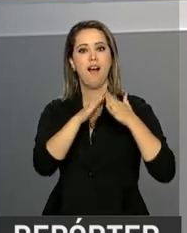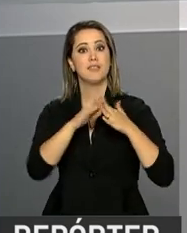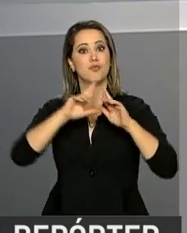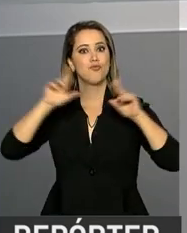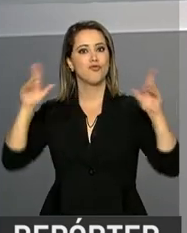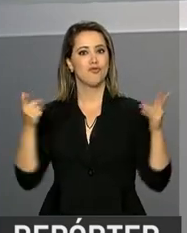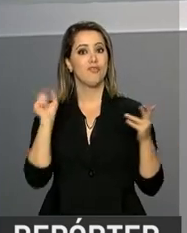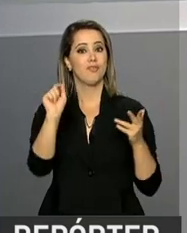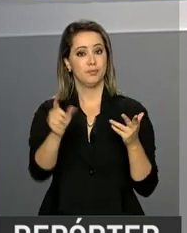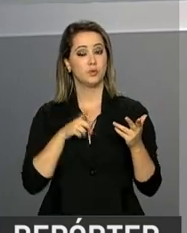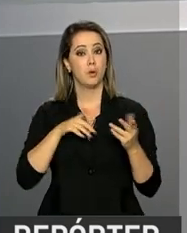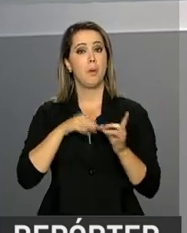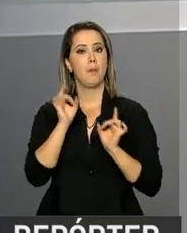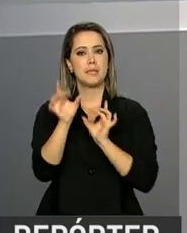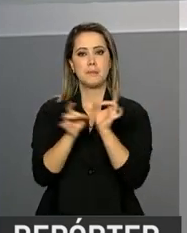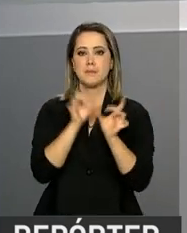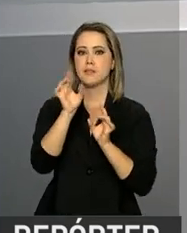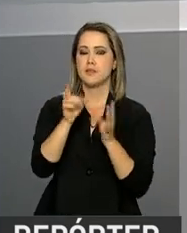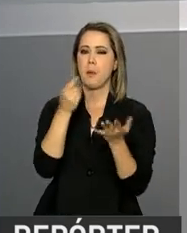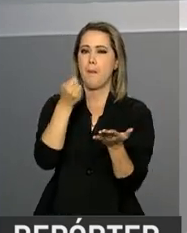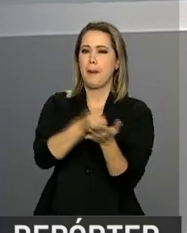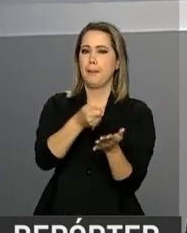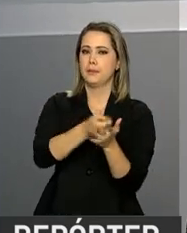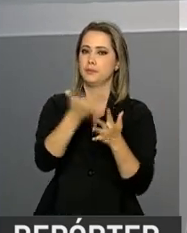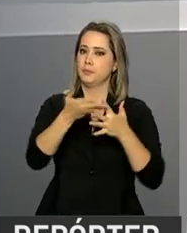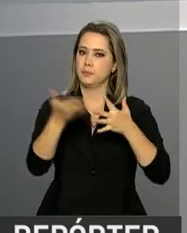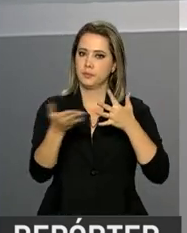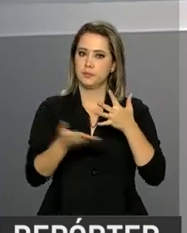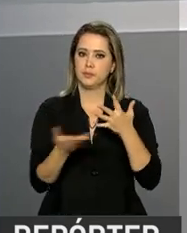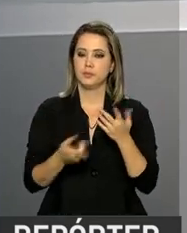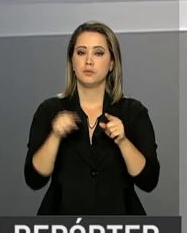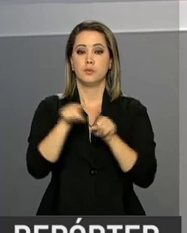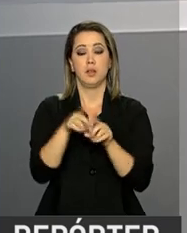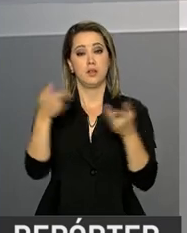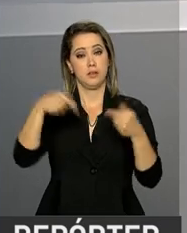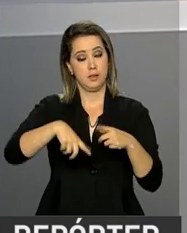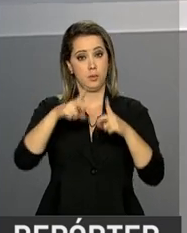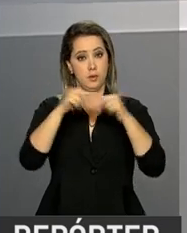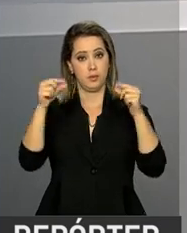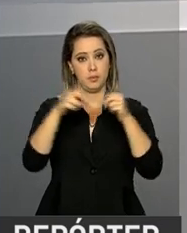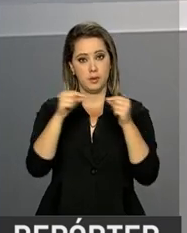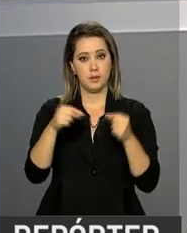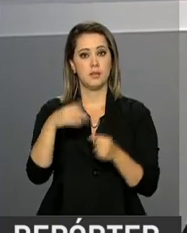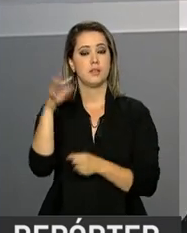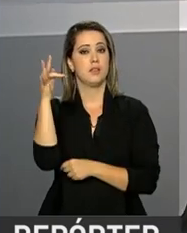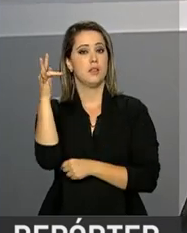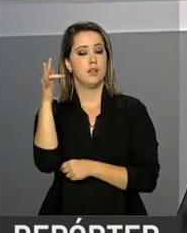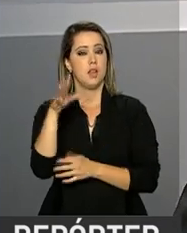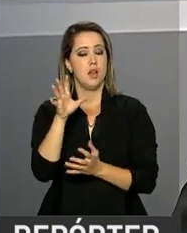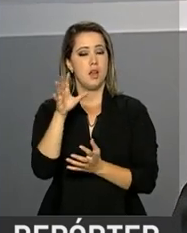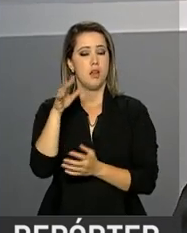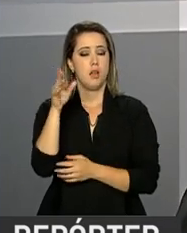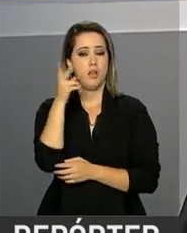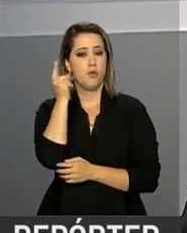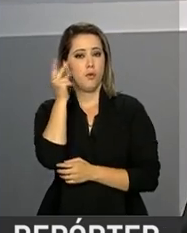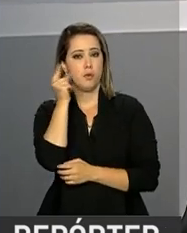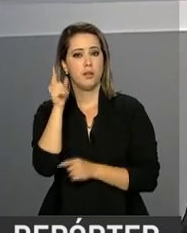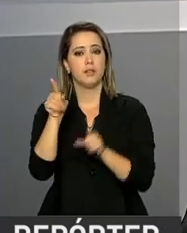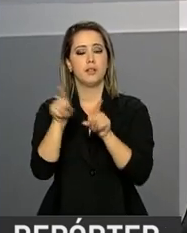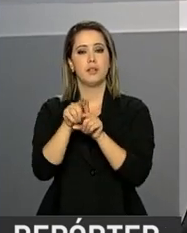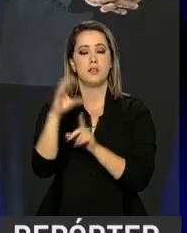condições especiais de financiamento estão no feirão da Caixa aqui em Brasília, em Fortaleza e também em